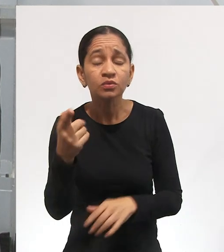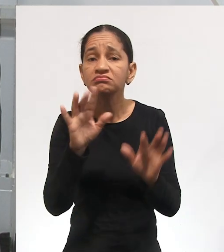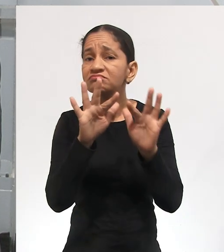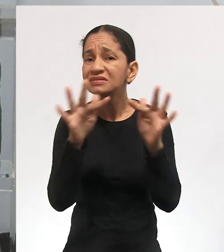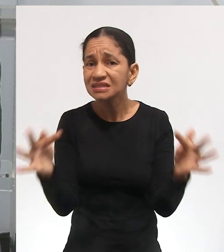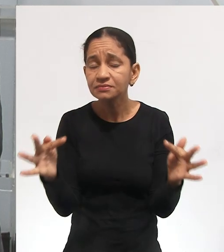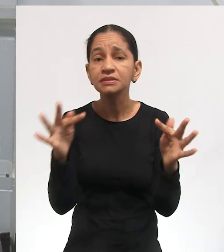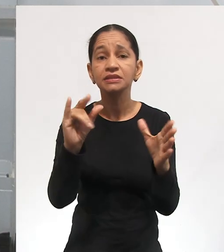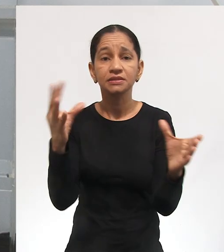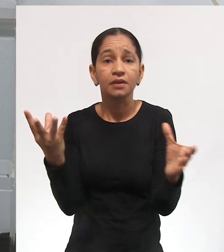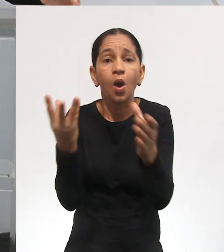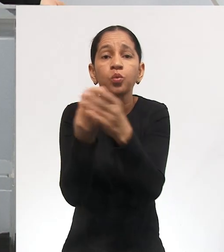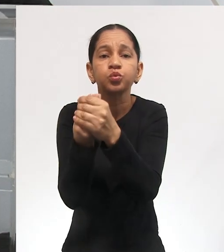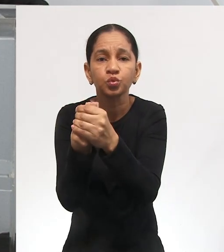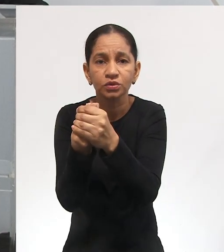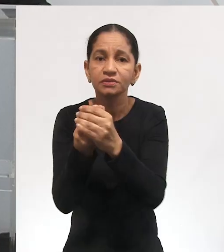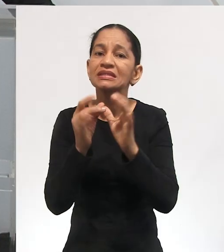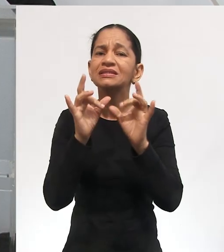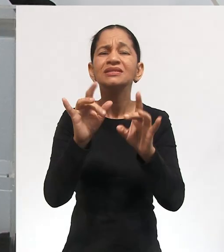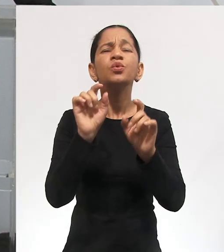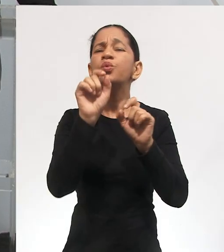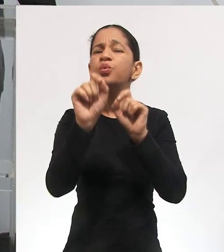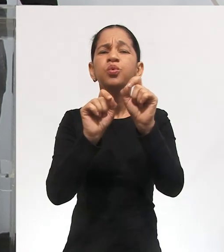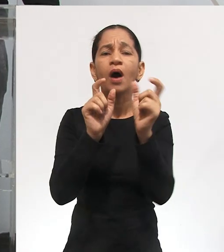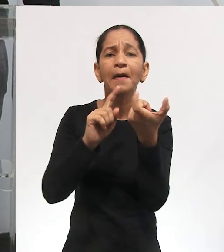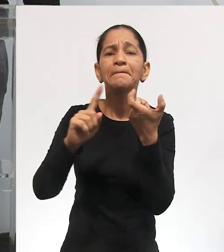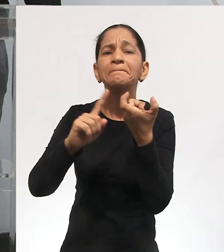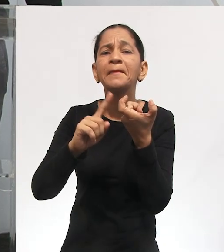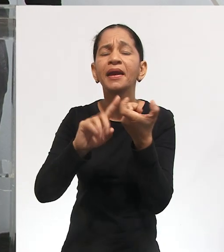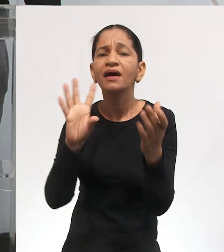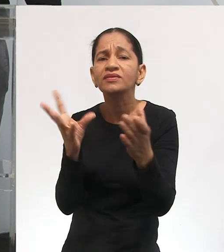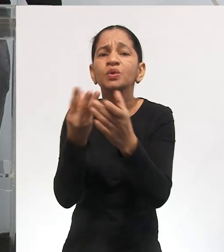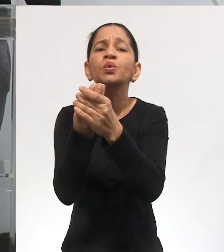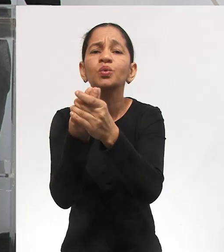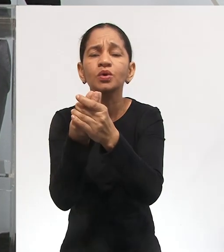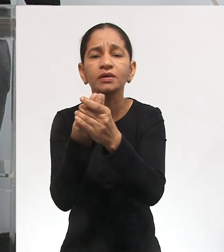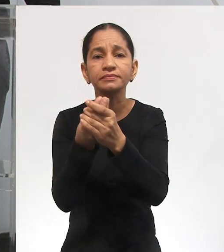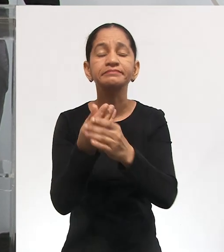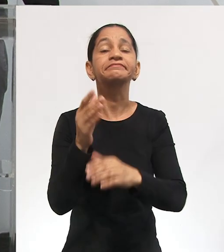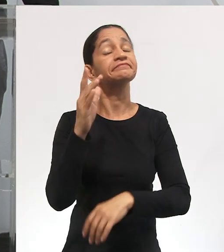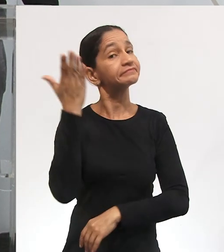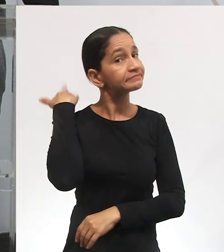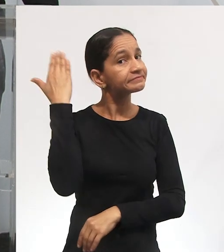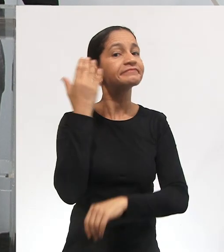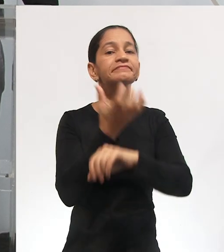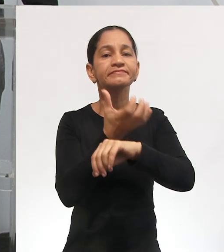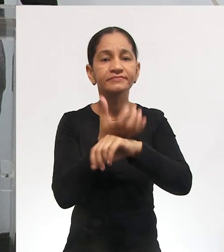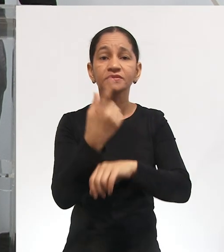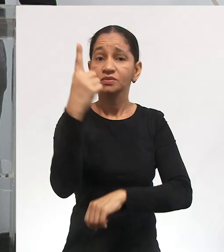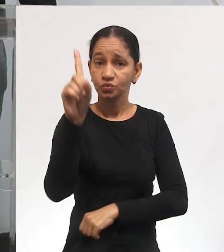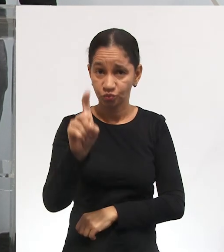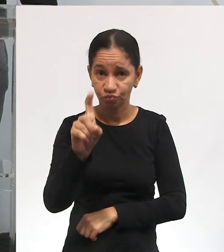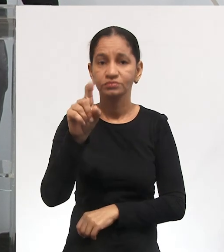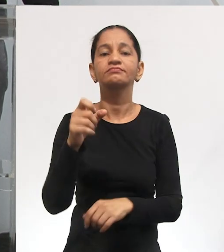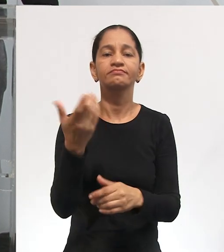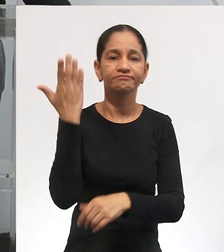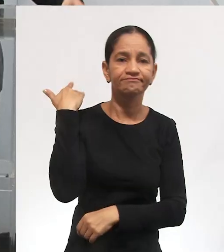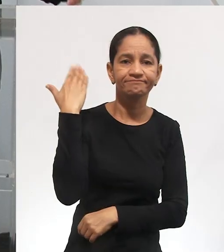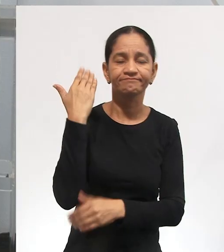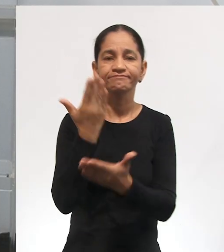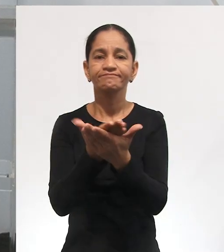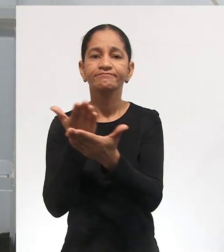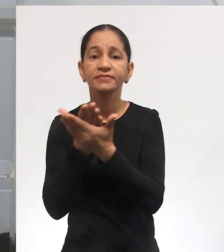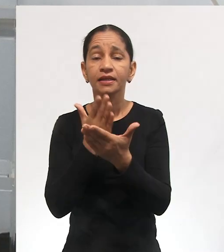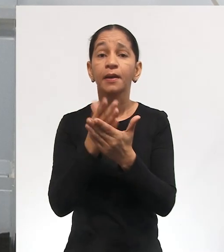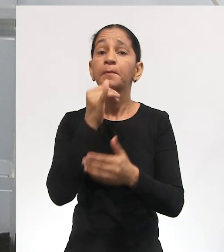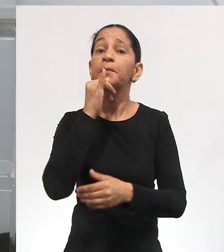tiver integralizado o capital. O que é integralizar o capital? Vocês viram isso lá em Direito 1. Integralizar o capital